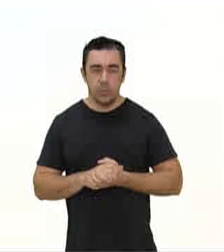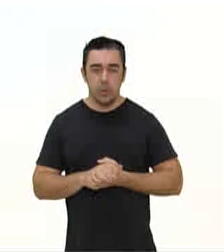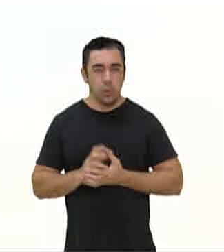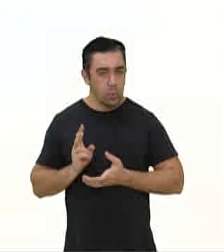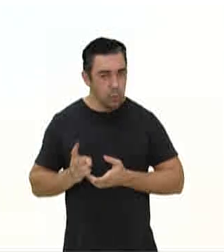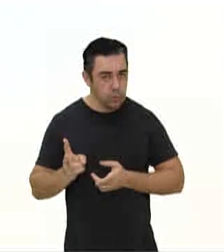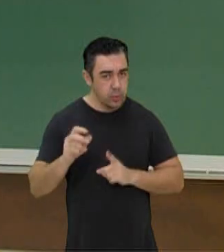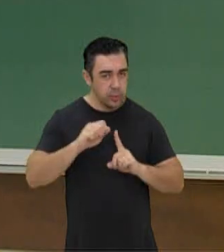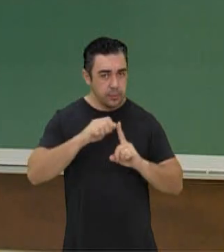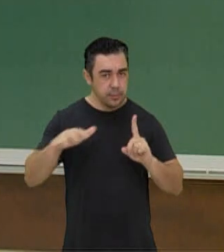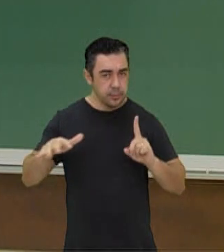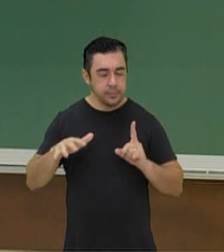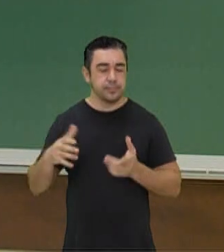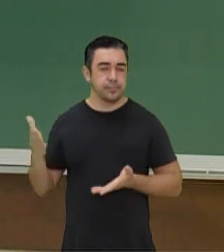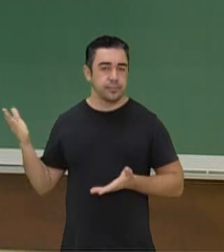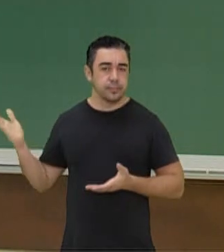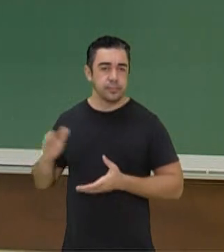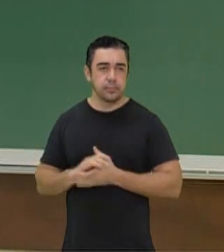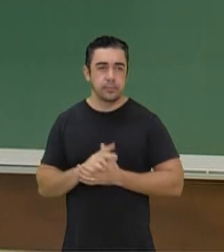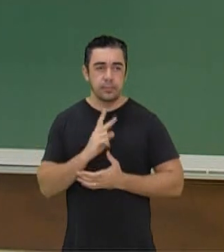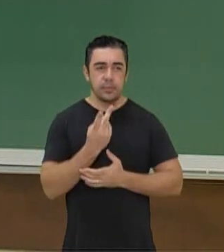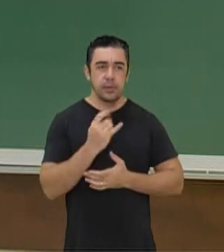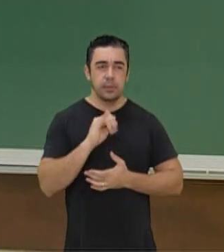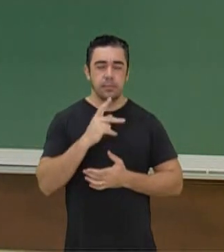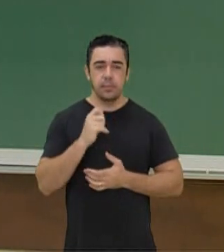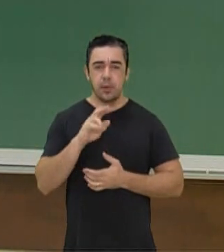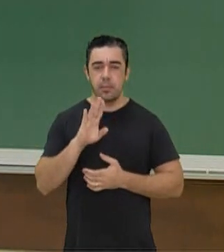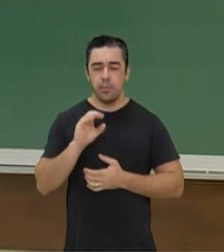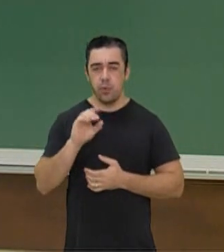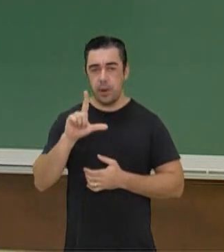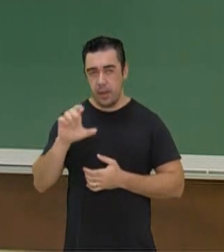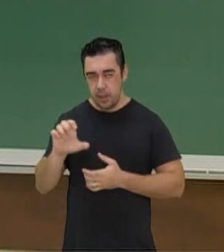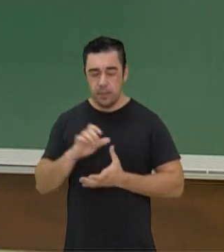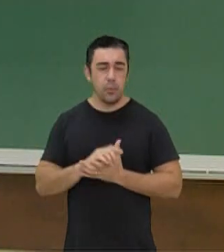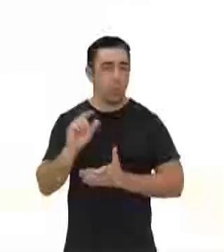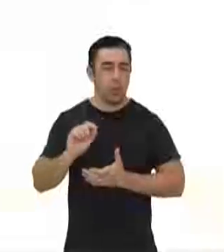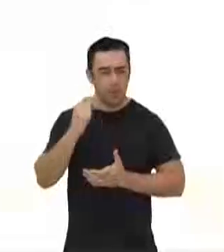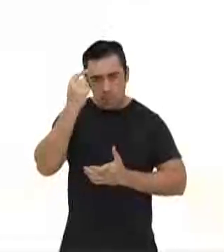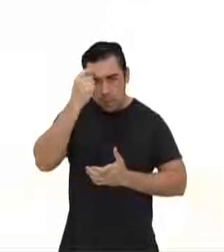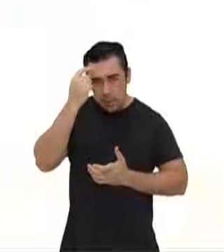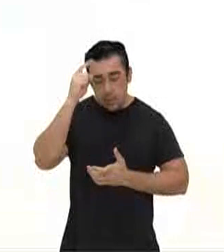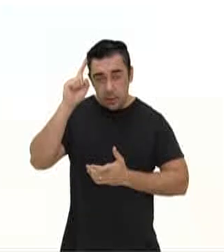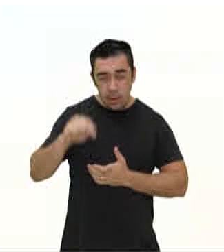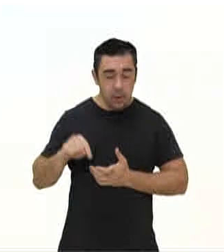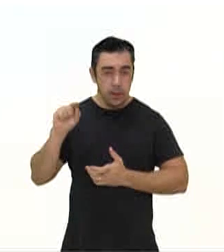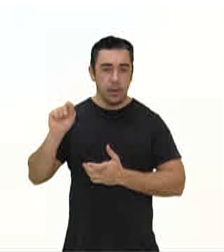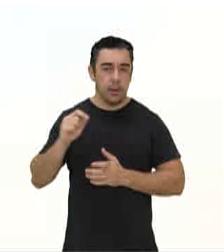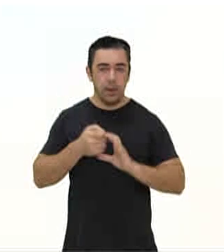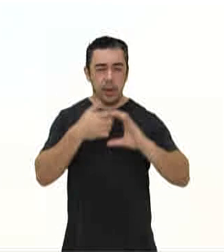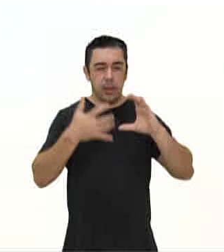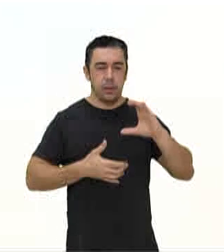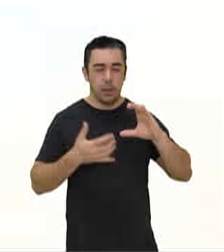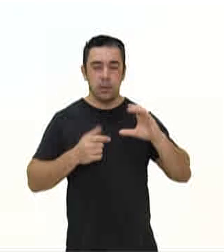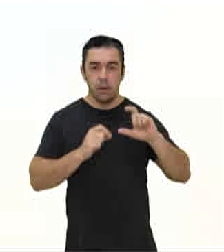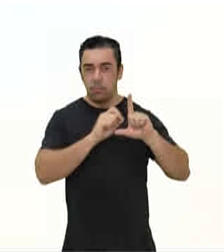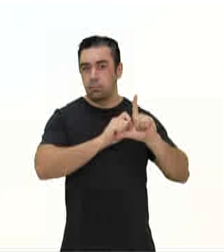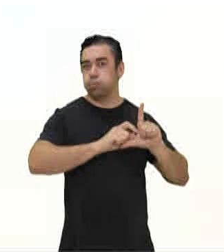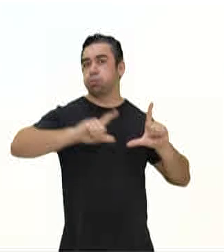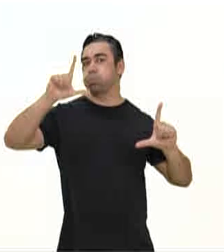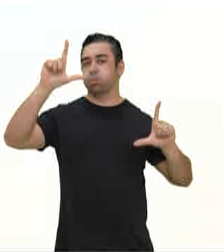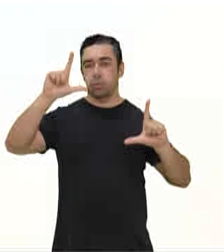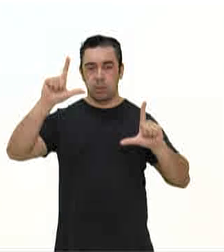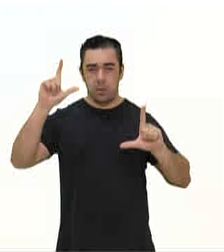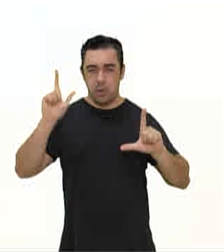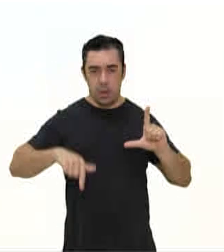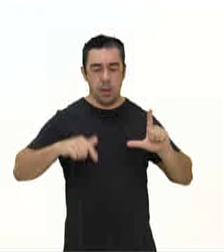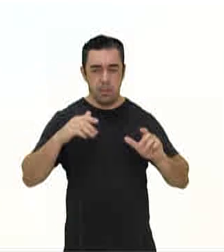Vamos continuar? Mais uma lá. A hipérbole é uma figura de pensamento que se caracteriza pelo exagero